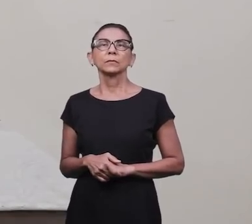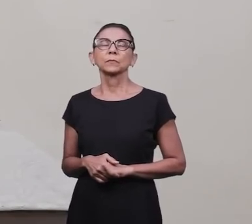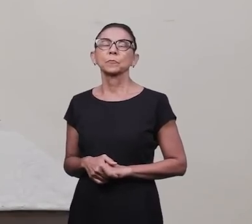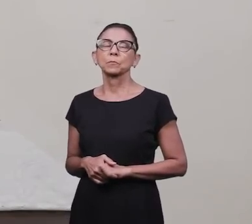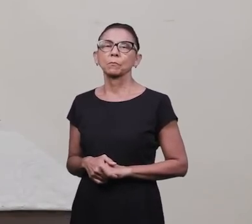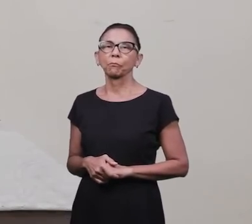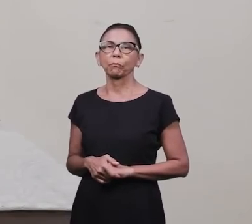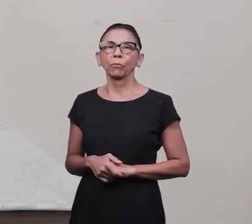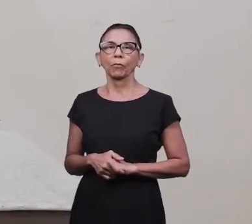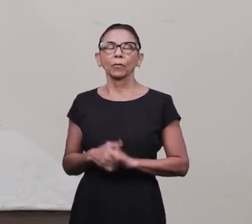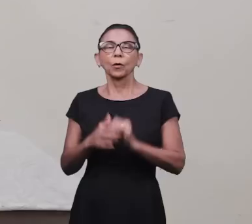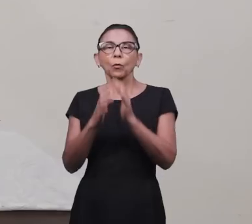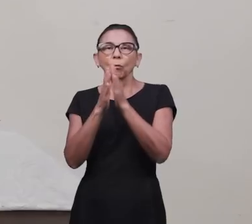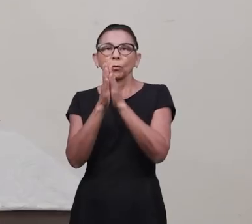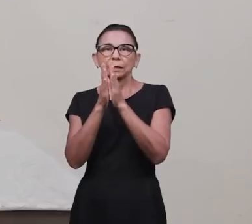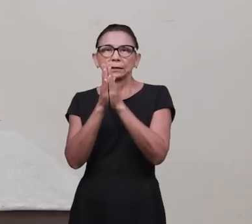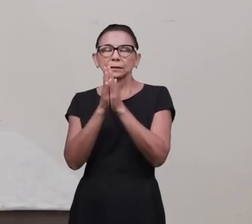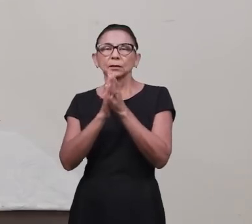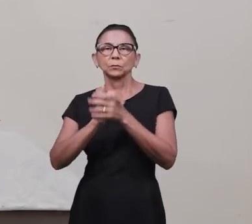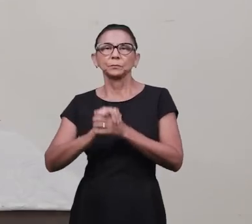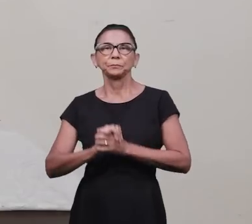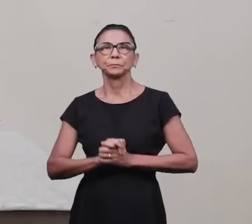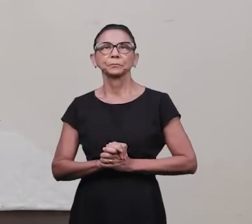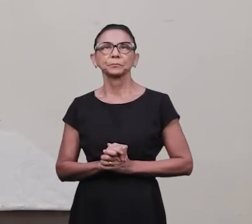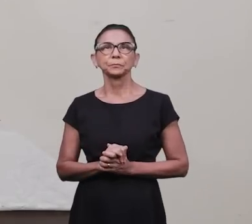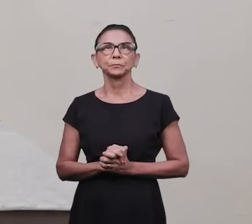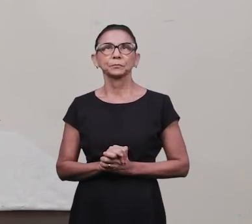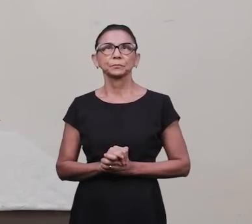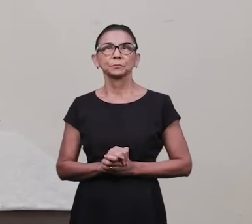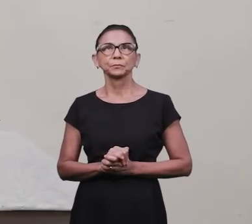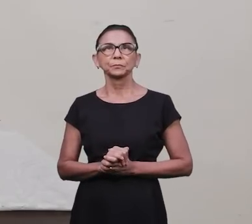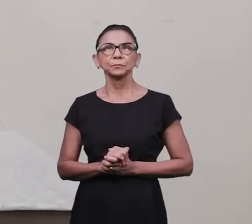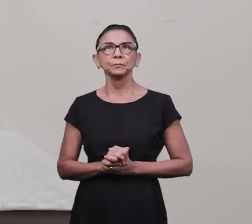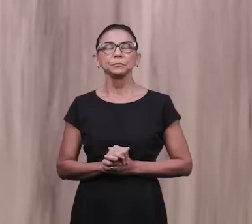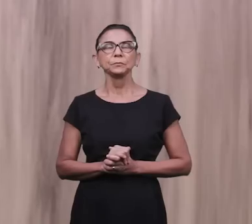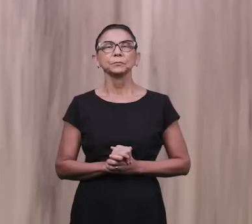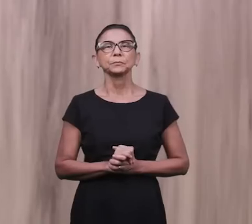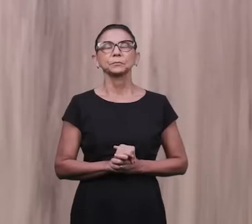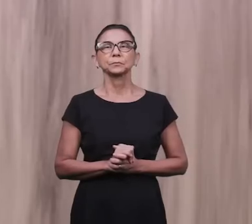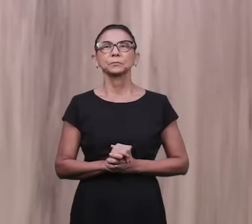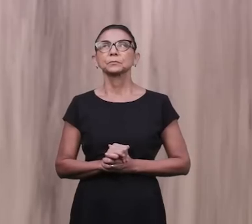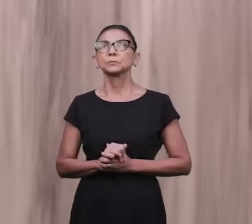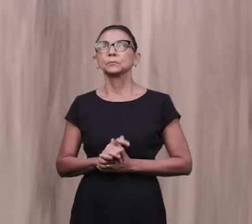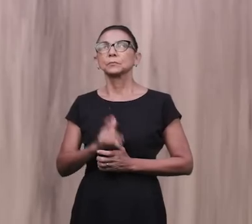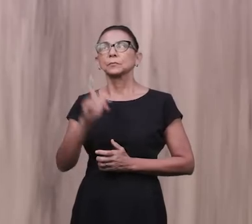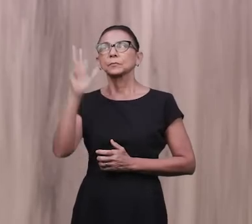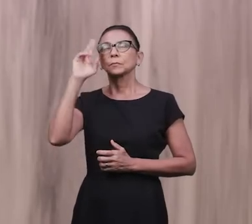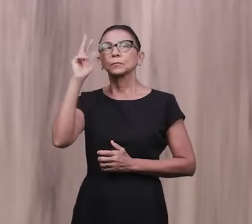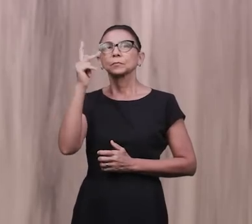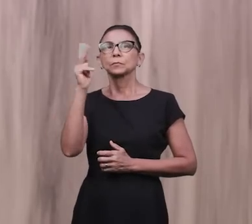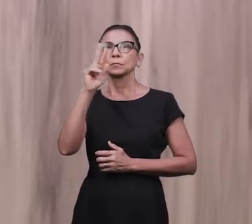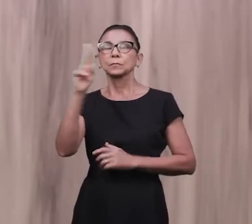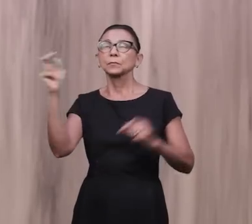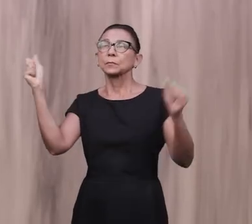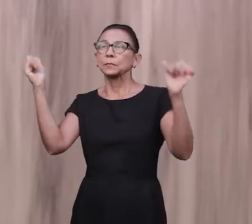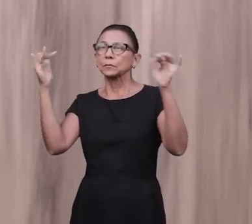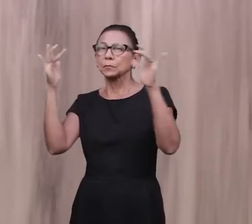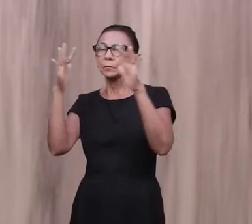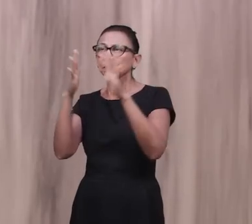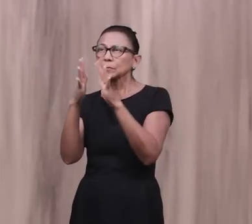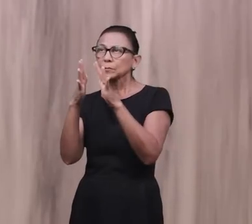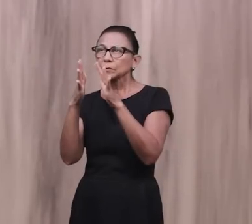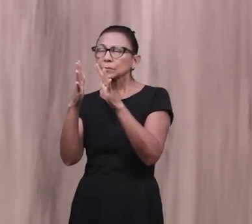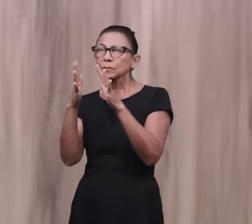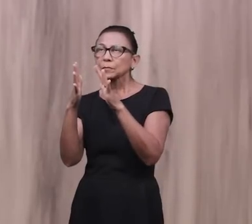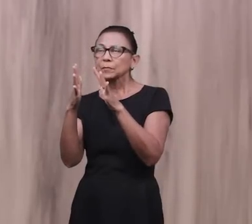uma oração de adoração ao nome do Senhor por um de nossos pastores. Senhor, nós glorificamos ao Teu nome, meu